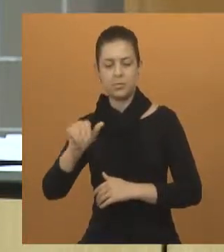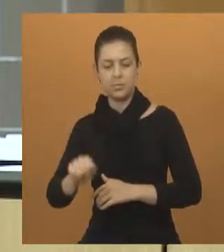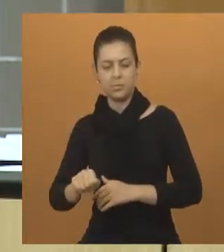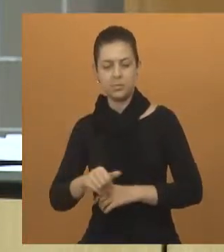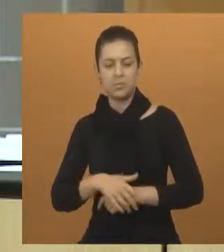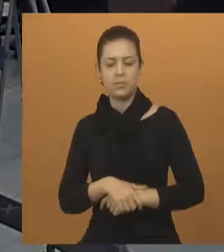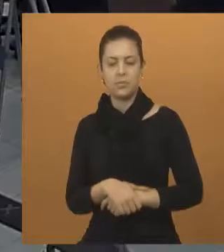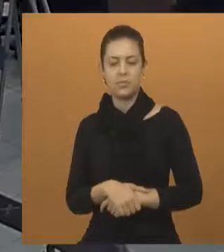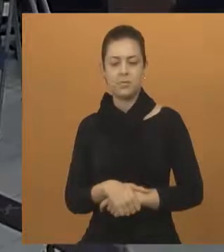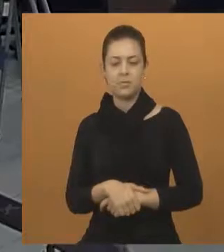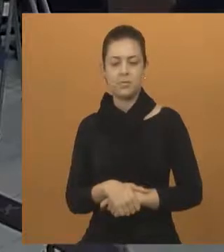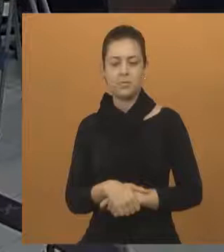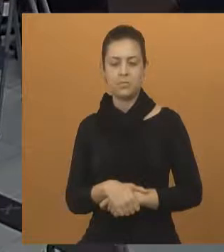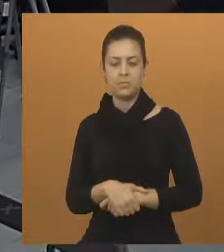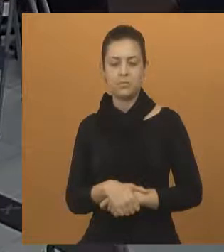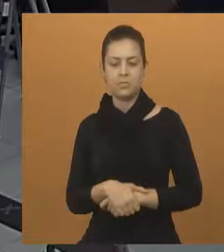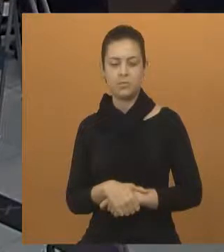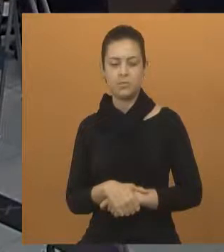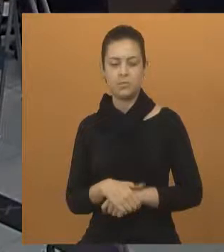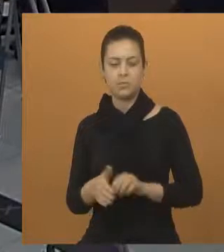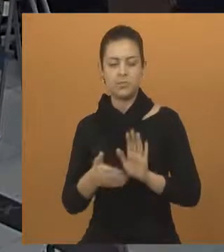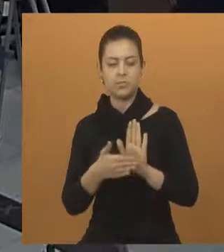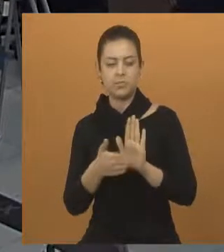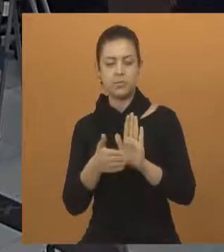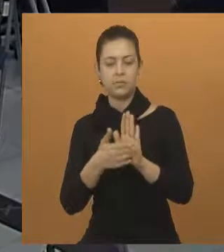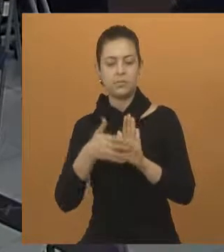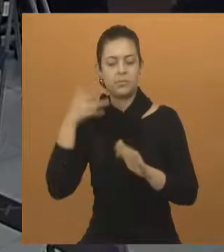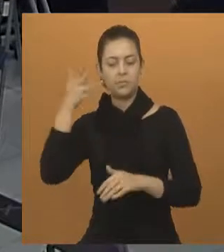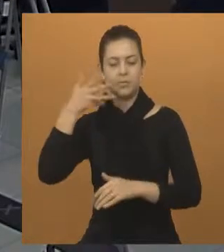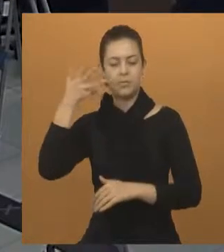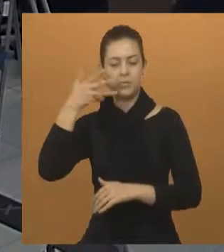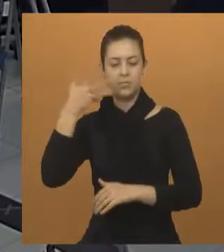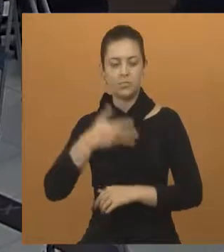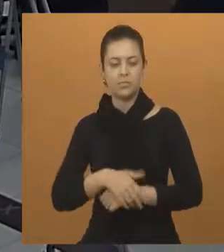de Santana. Apresentação do projeto.